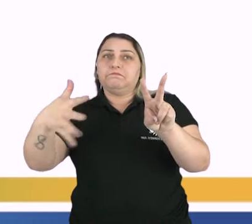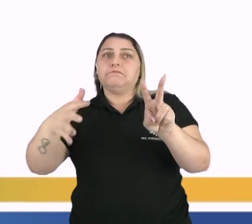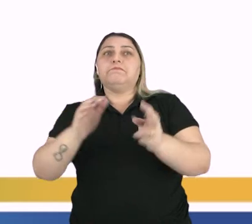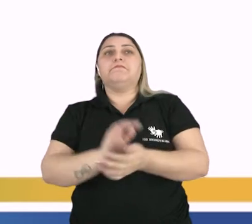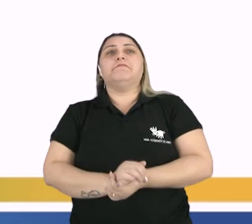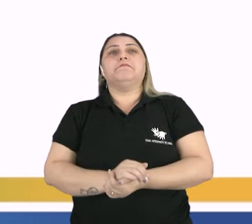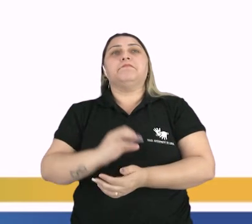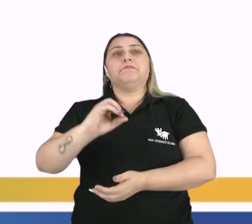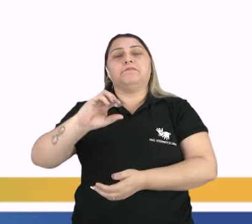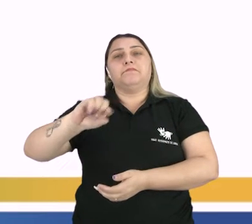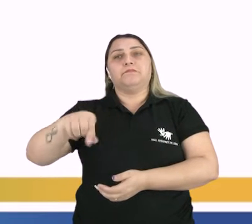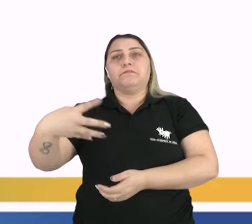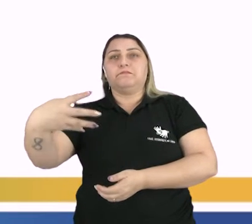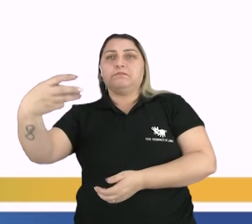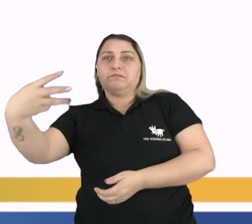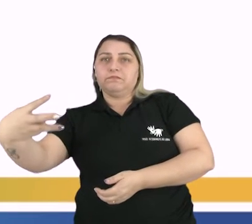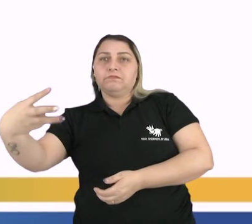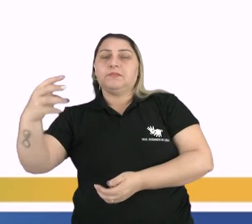né,